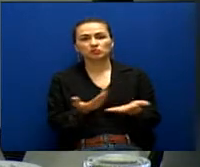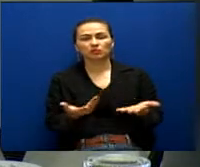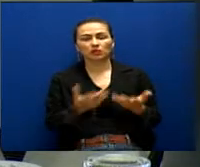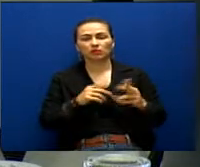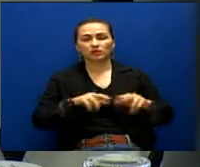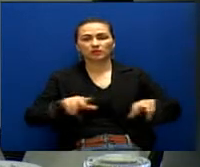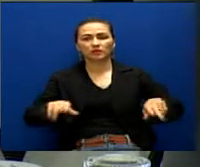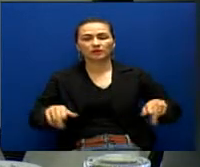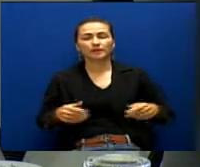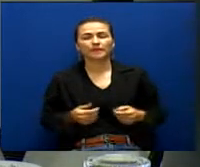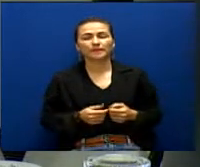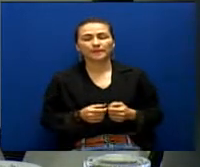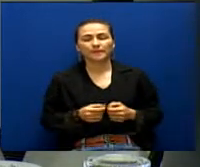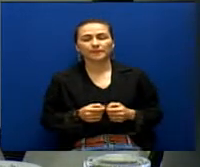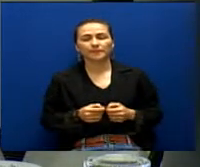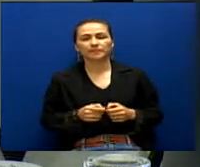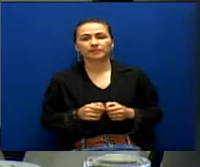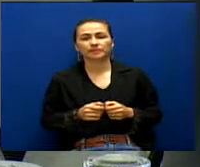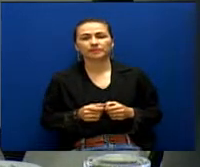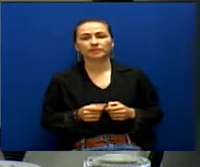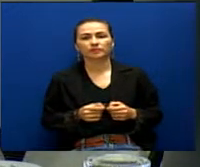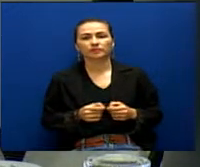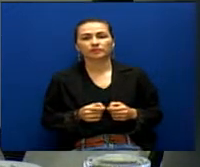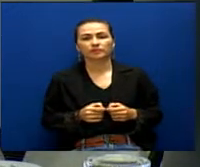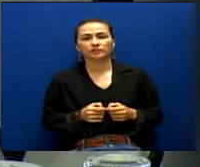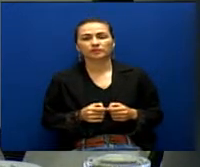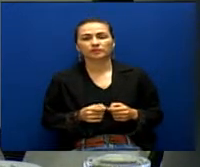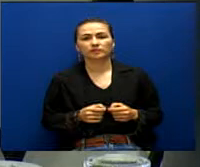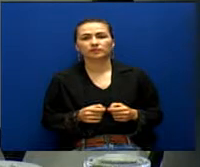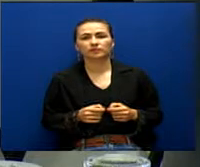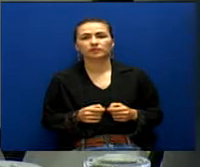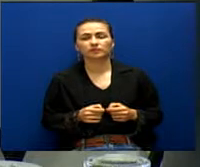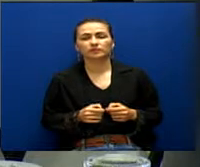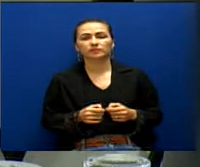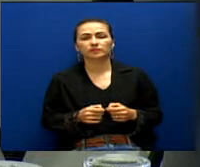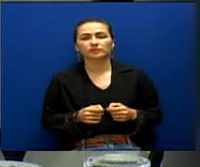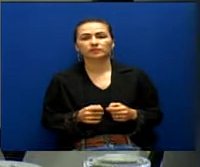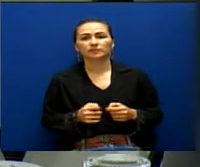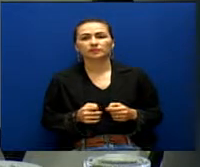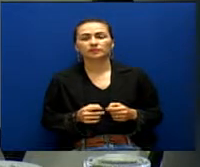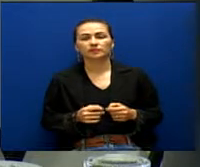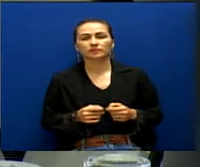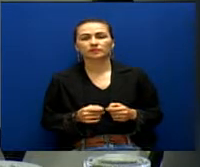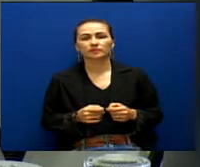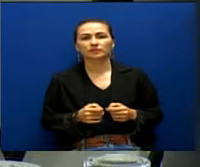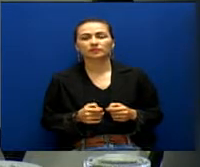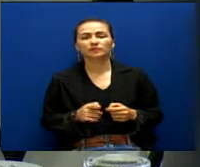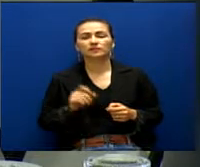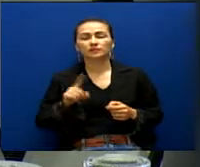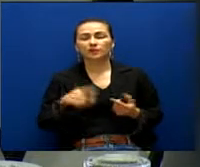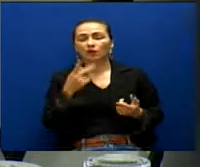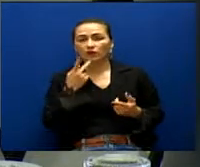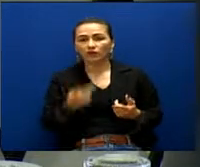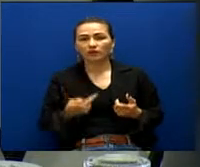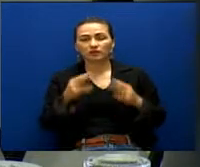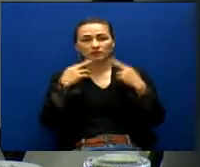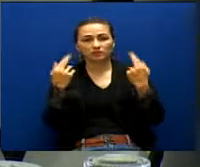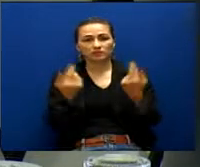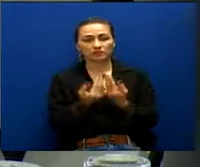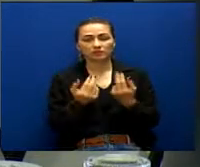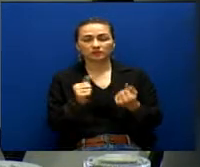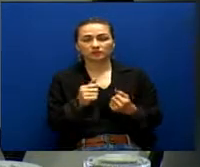Fernanda, por esse sentido, de não ter participação. Então, já falei aqui em plenário, já falei em audiências públicas,